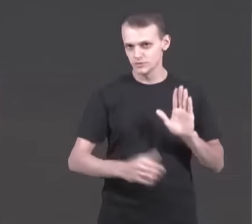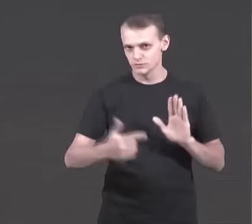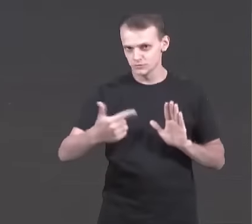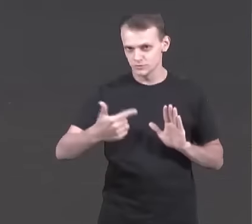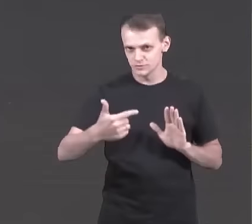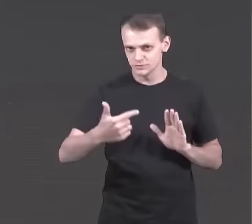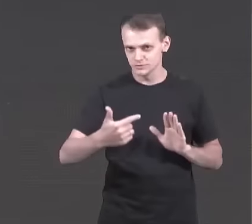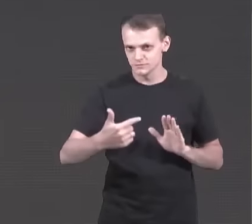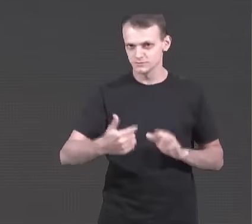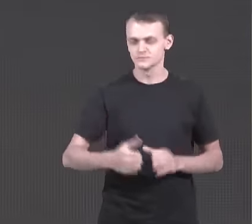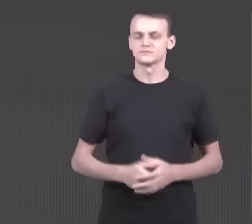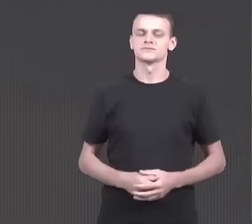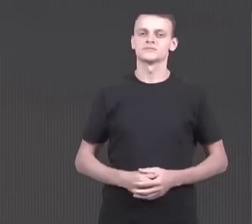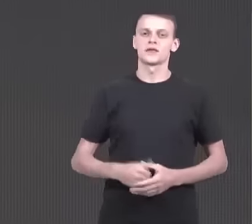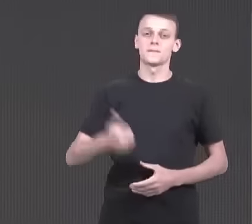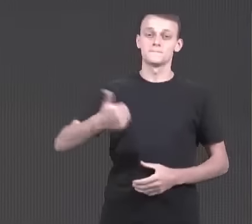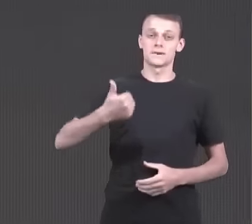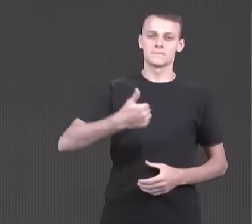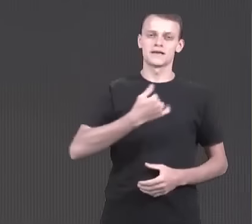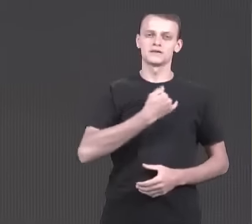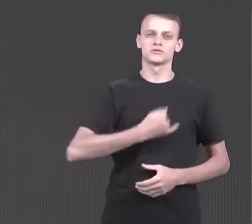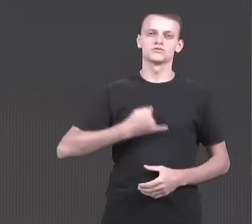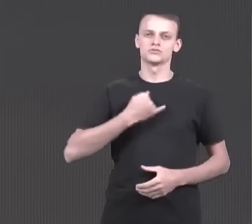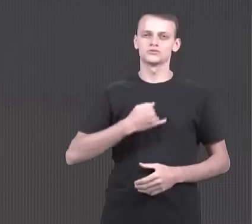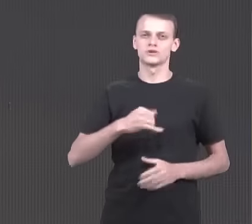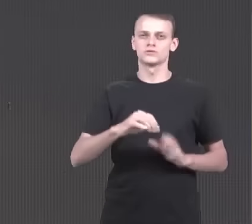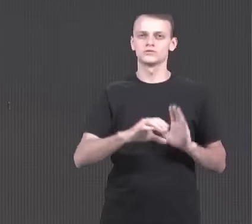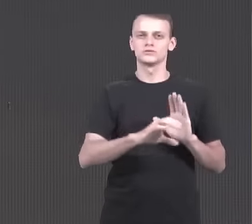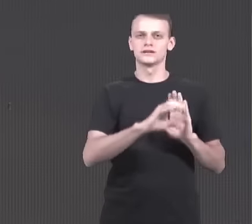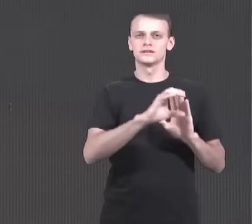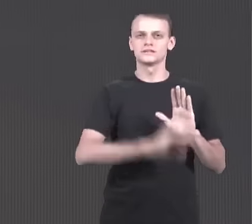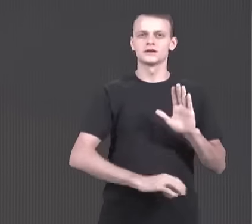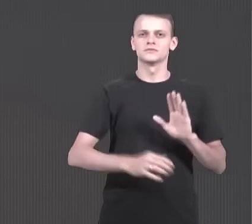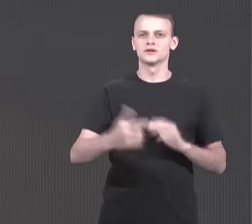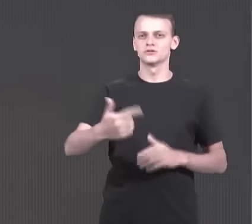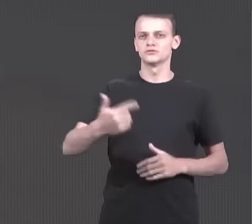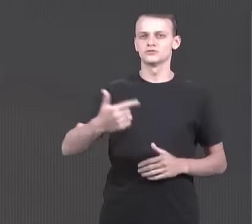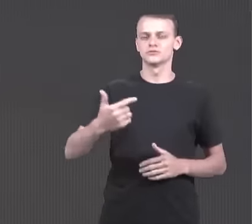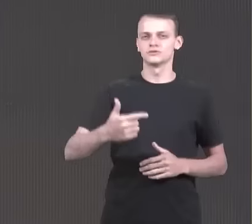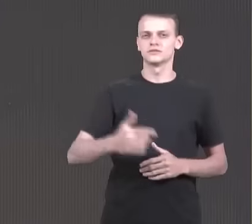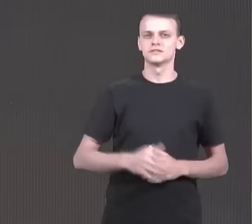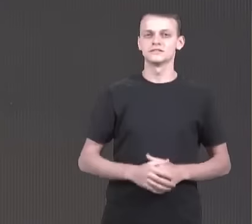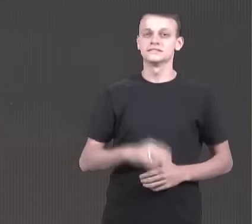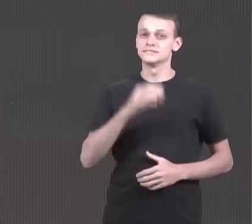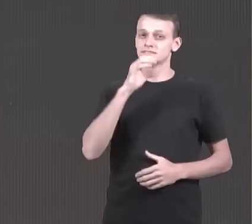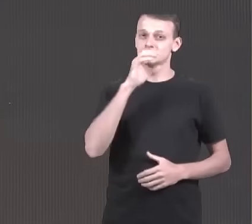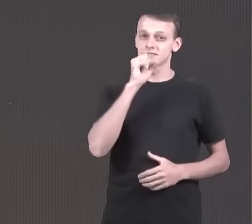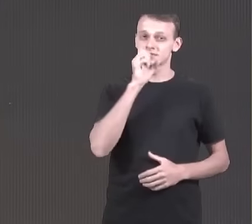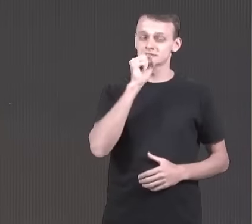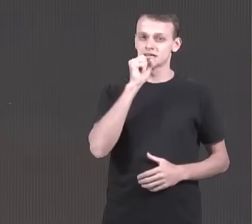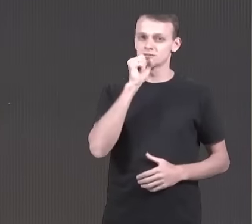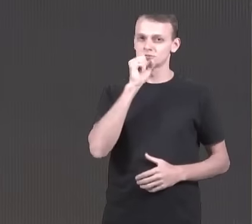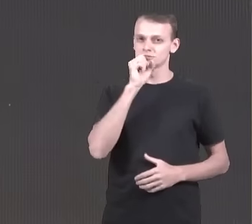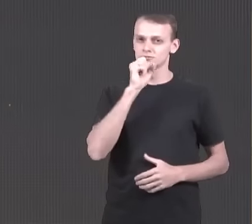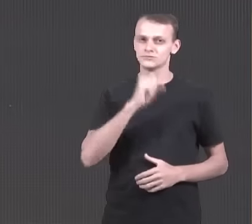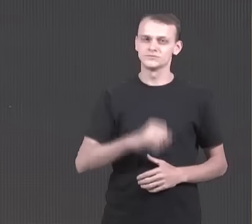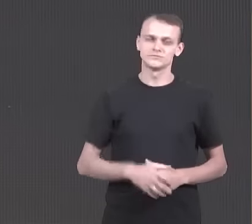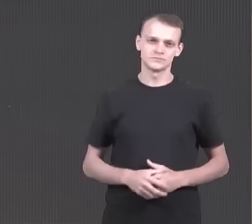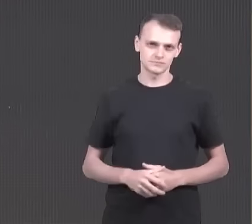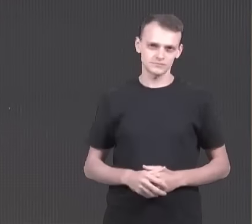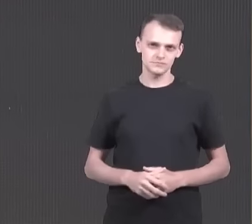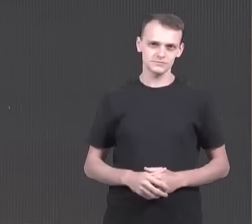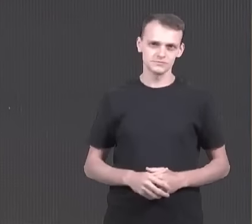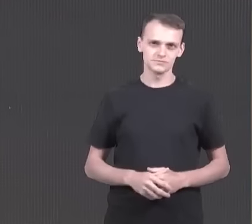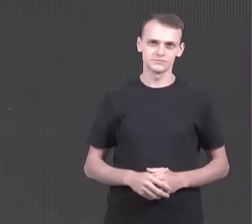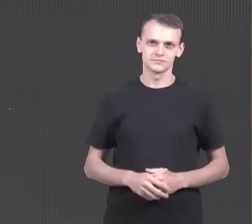2. No próximo sábado nós vamos ter a Modeladas Online com